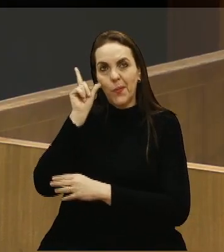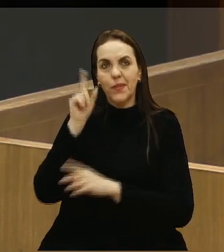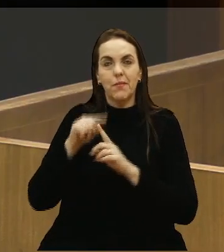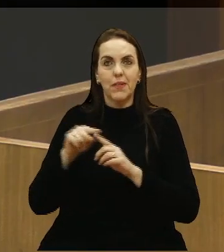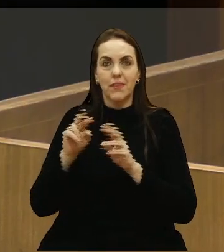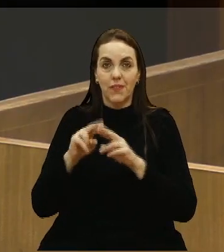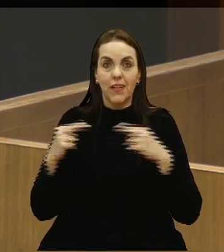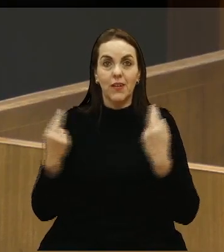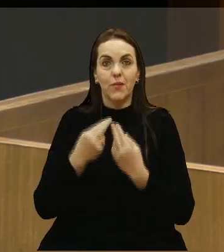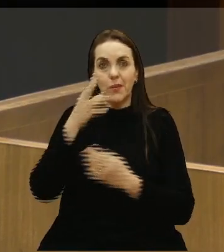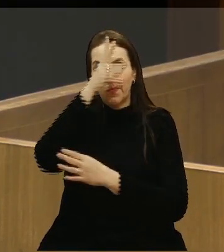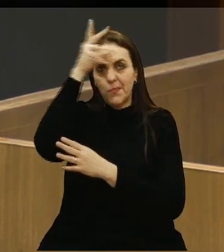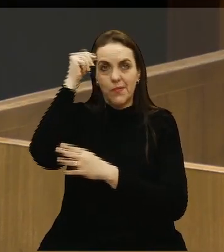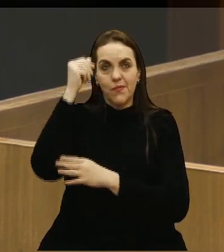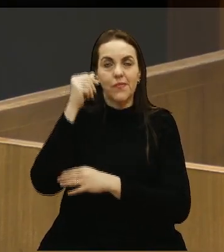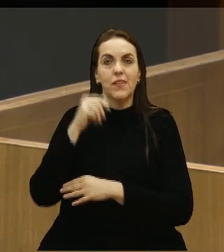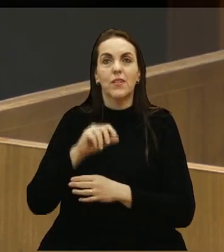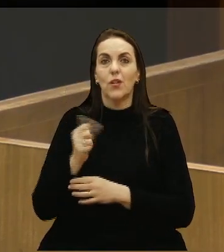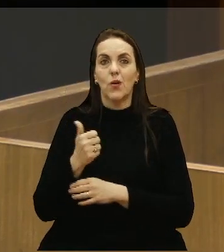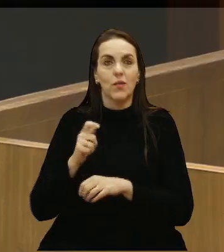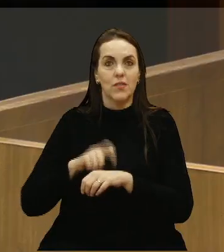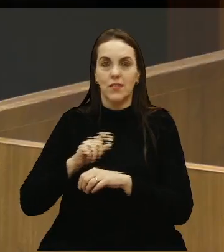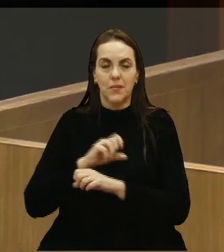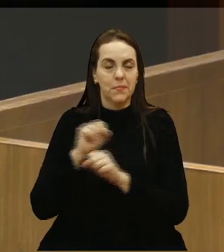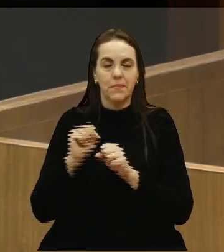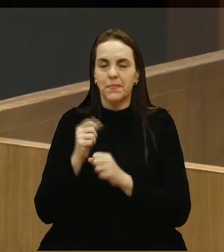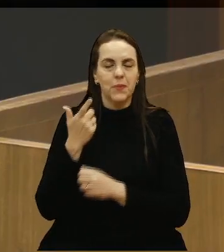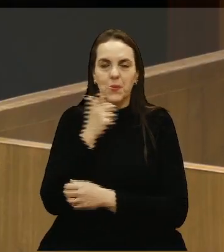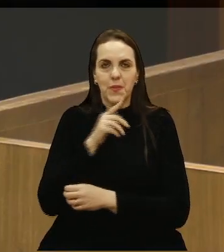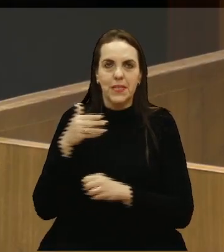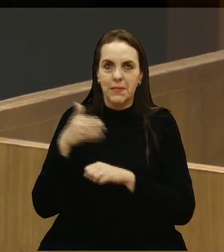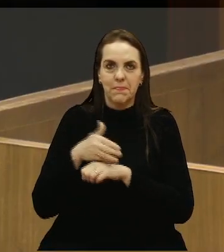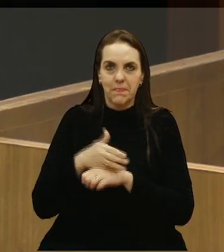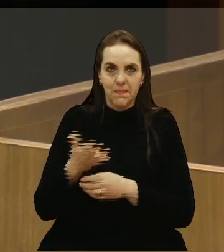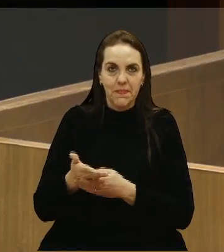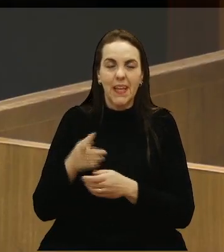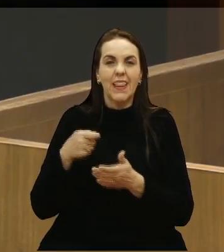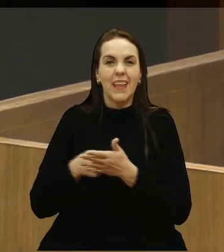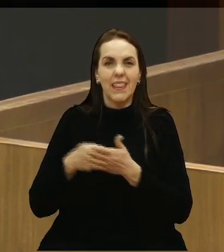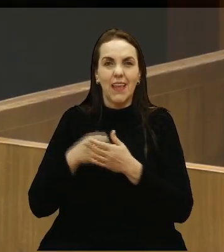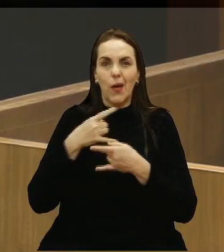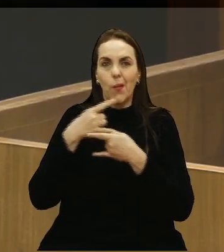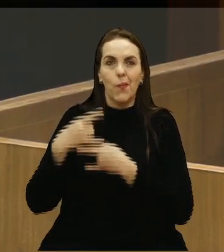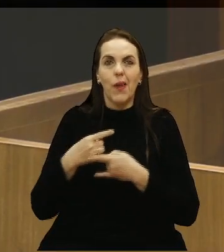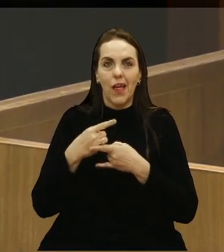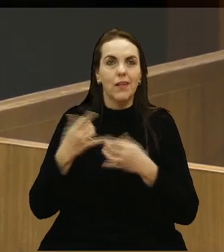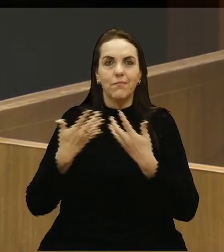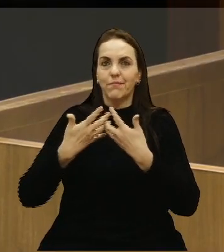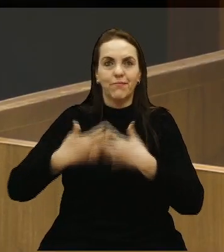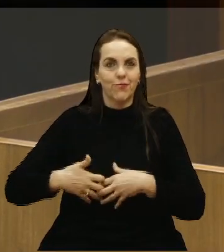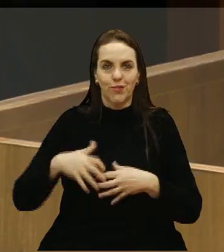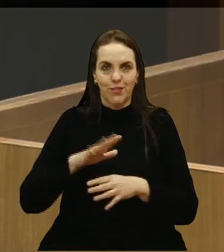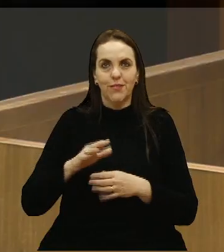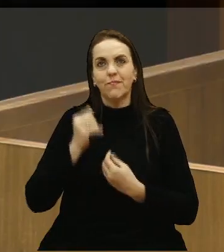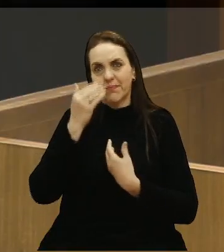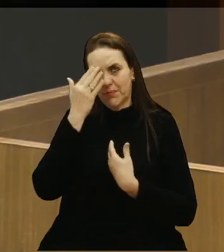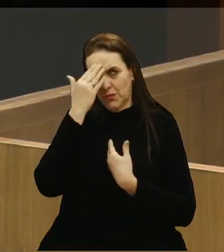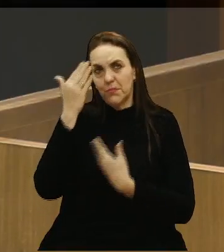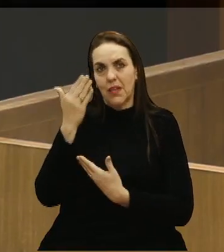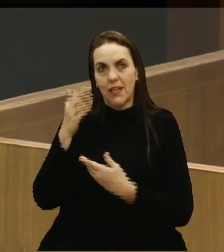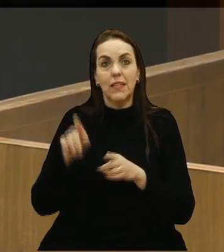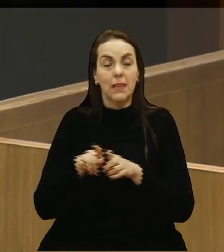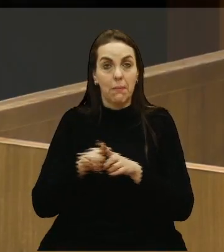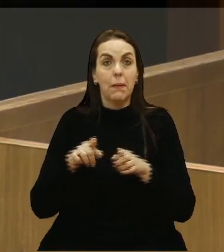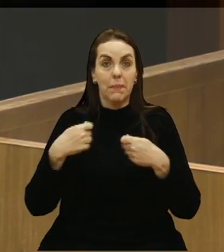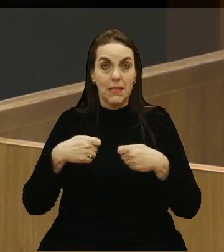reunião com o prefeito às 11 horas e não tive como estar aqui. Tentei entrar online, mas não funcionou. Então, quando a Vossa Excelência precisar, o